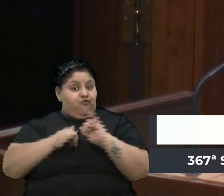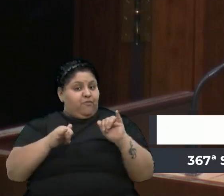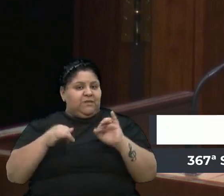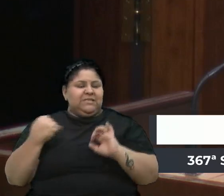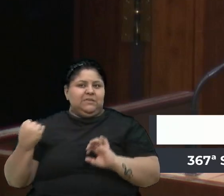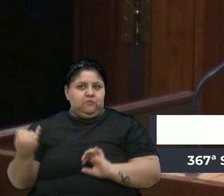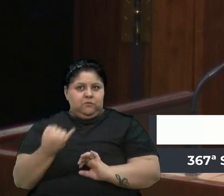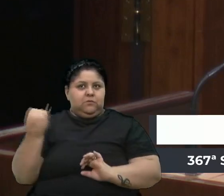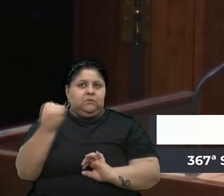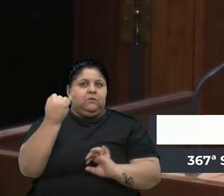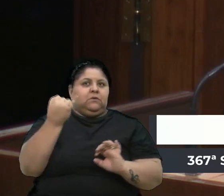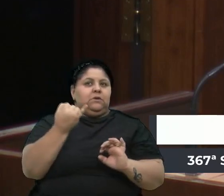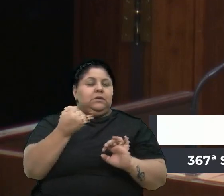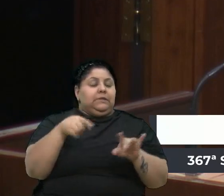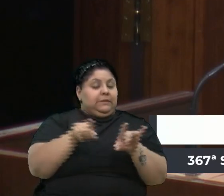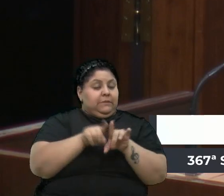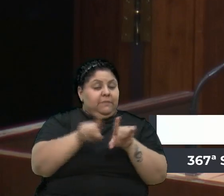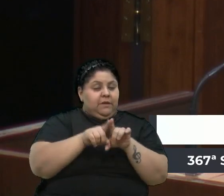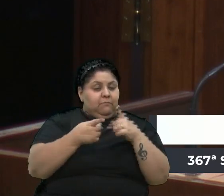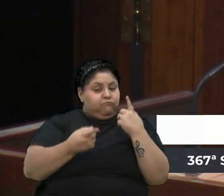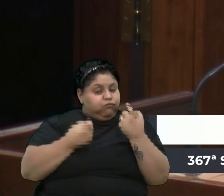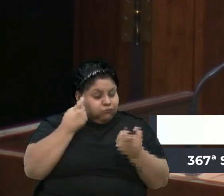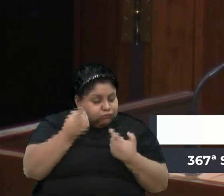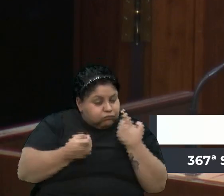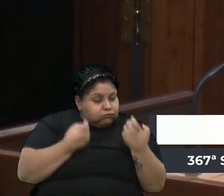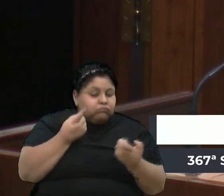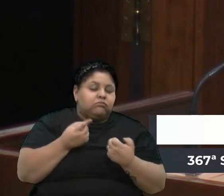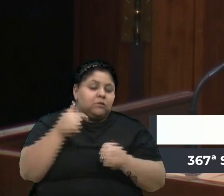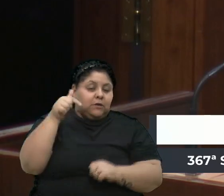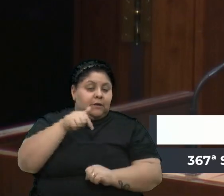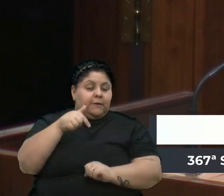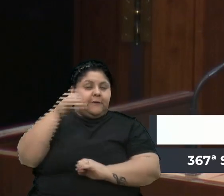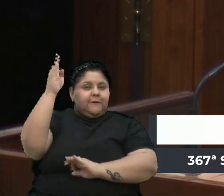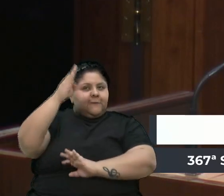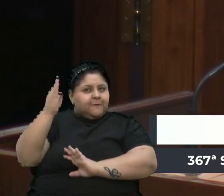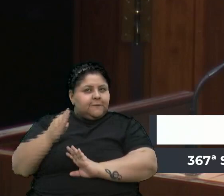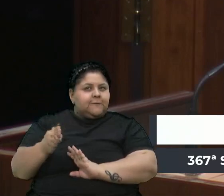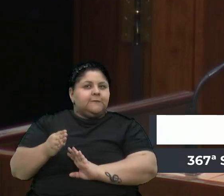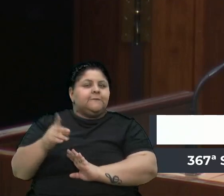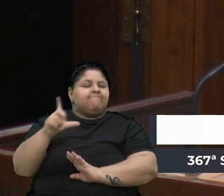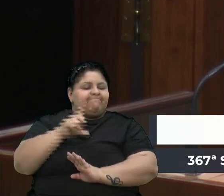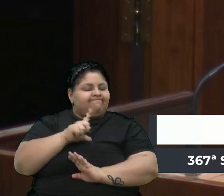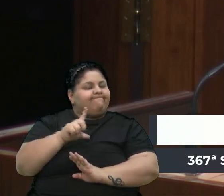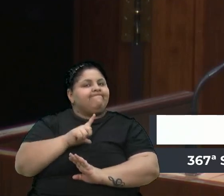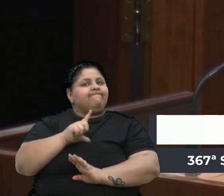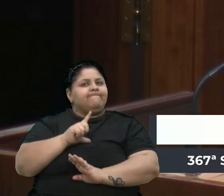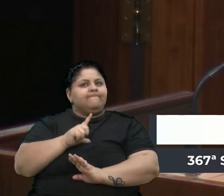ao mesmo tempo preocupante. E no Brasil, existem